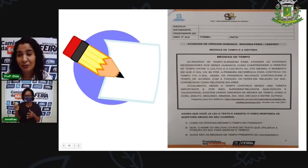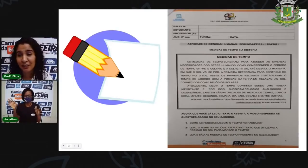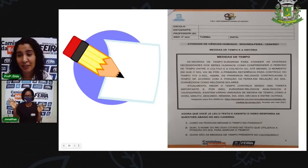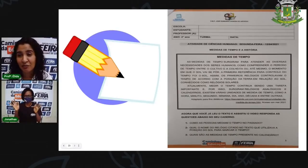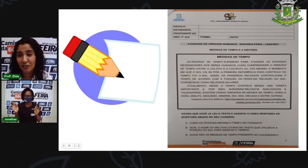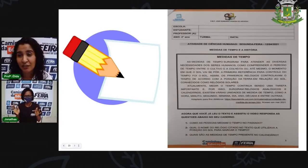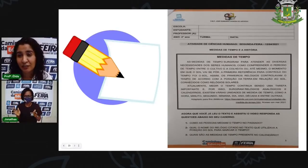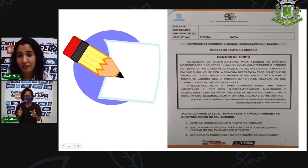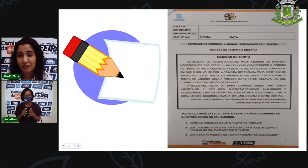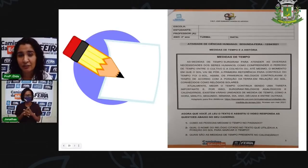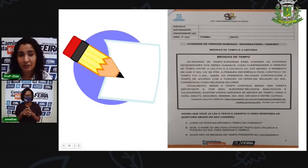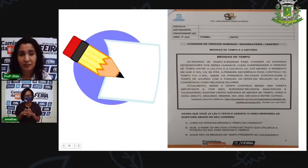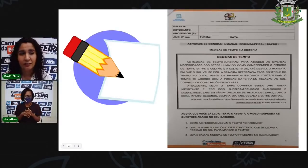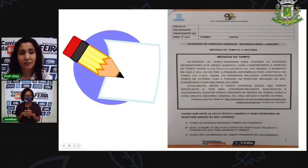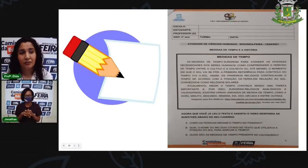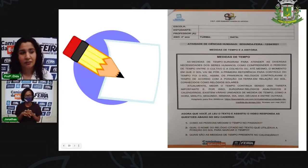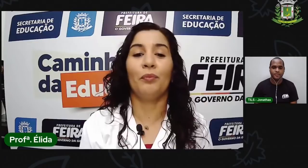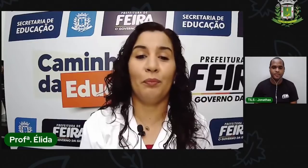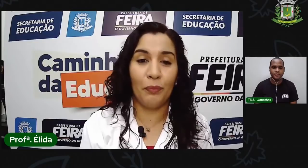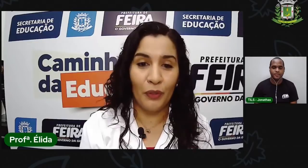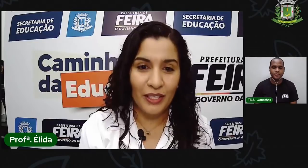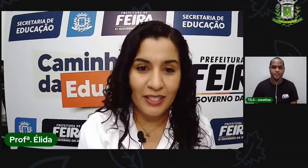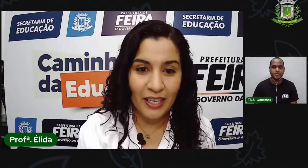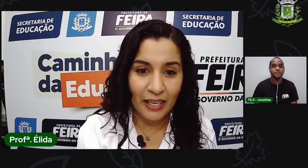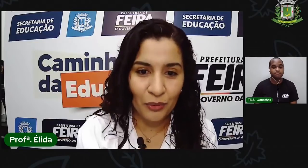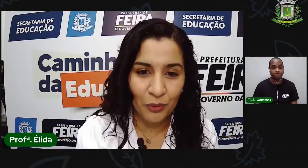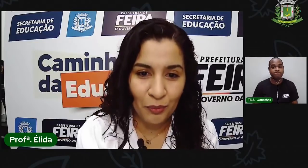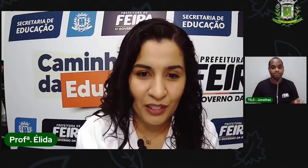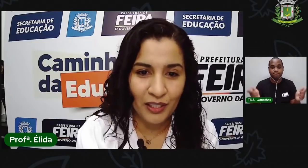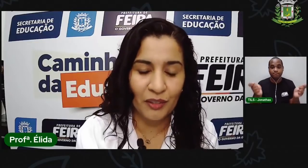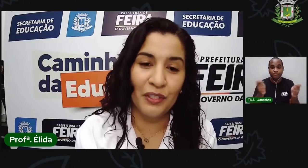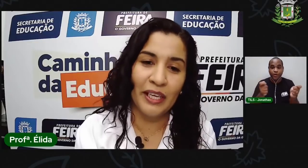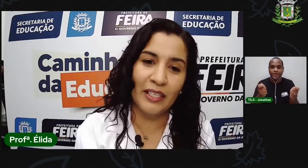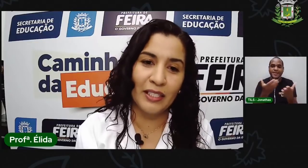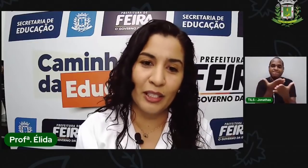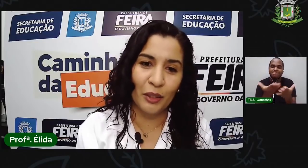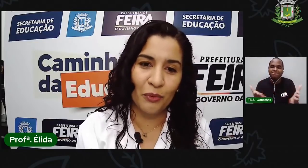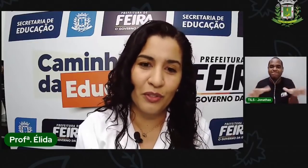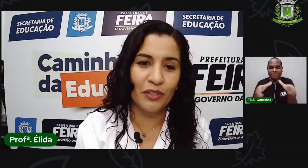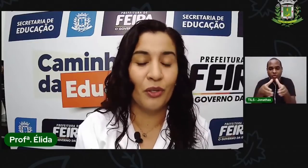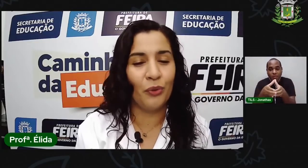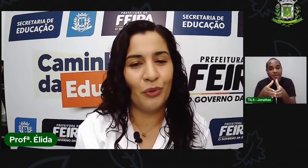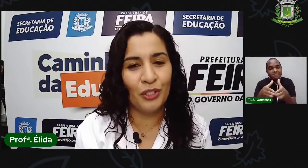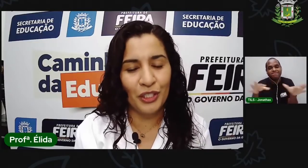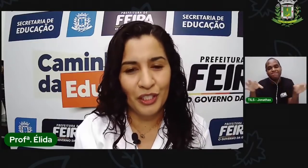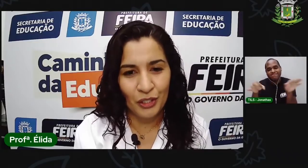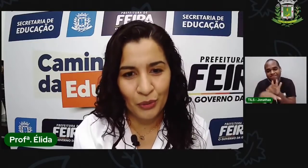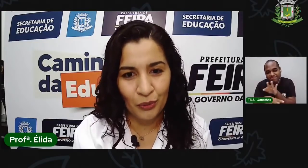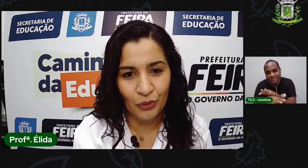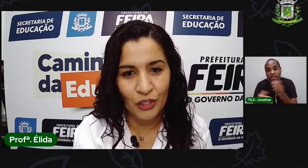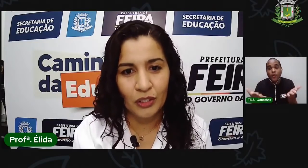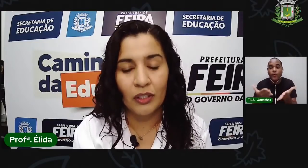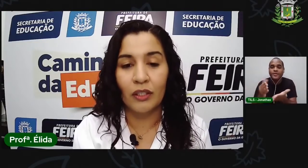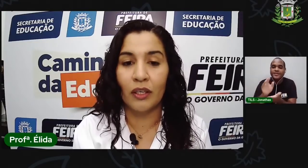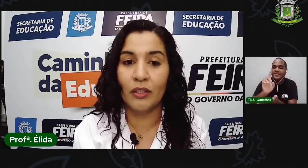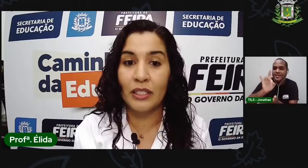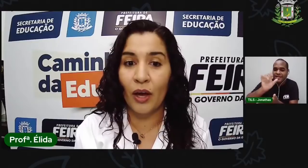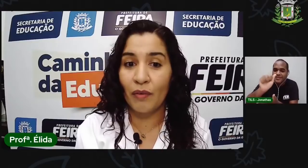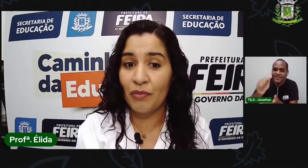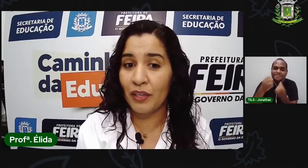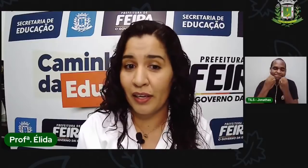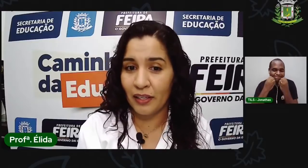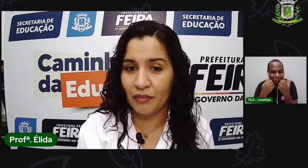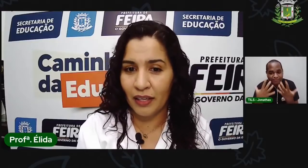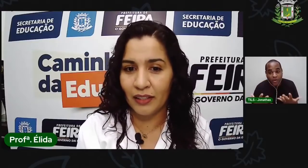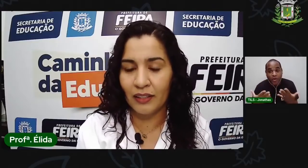orgulhosa da sua tarefinha. Pois é, turminha. Finalizamos o dia de hoje. A